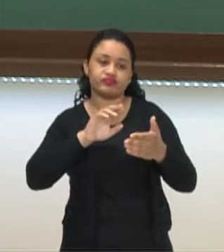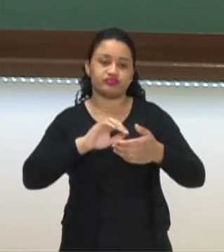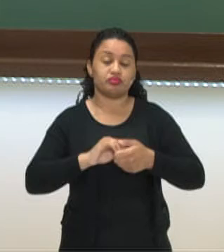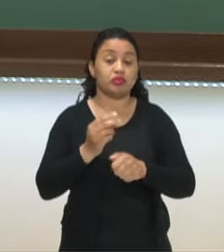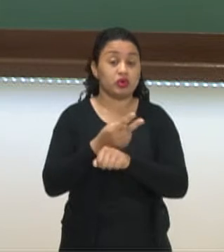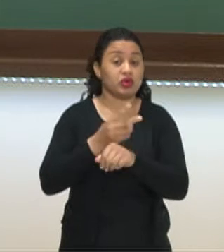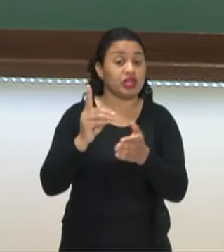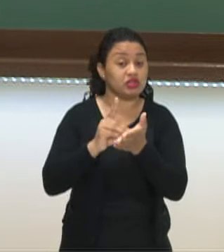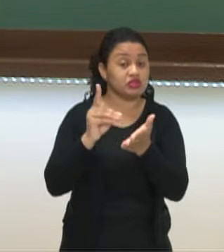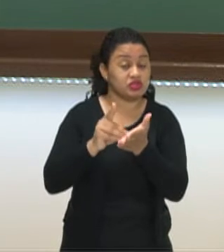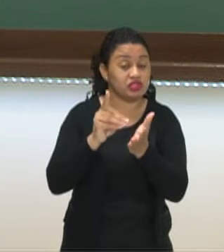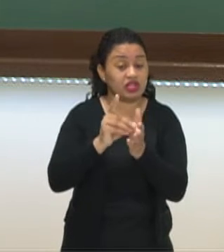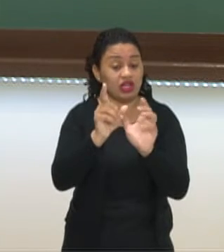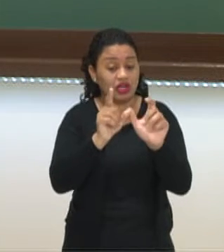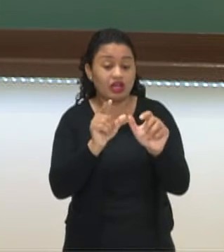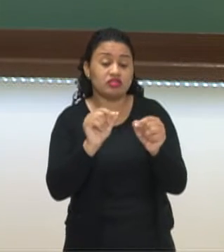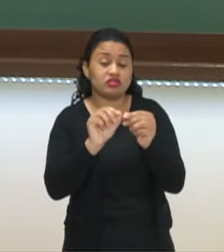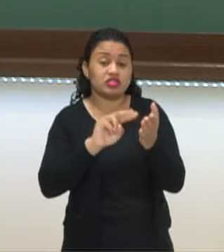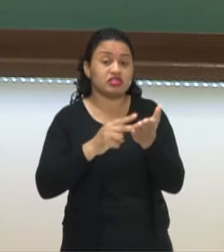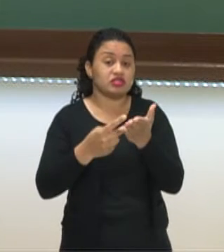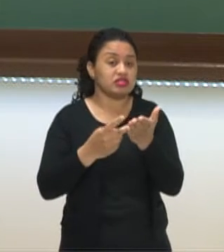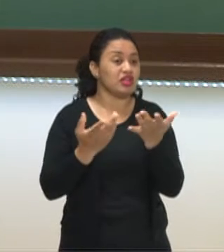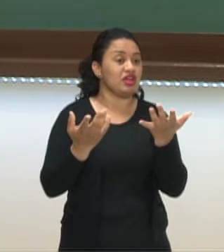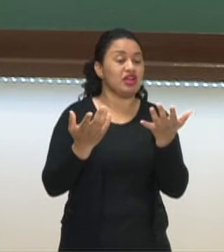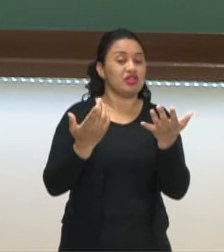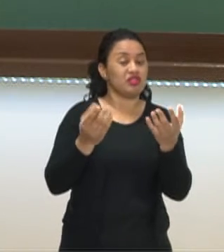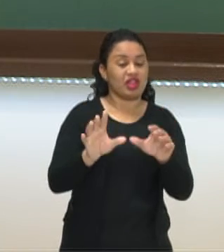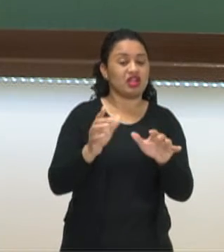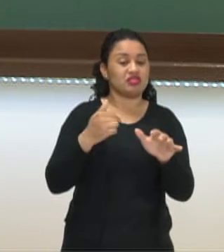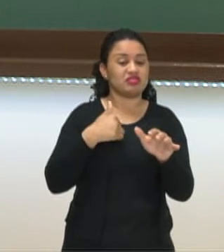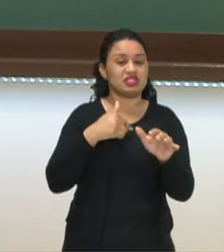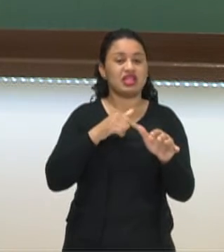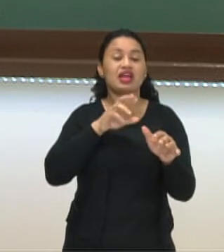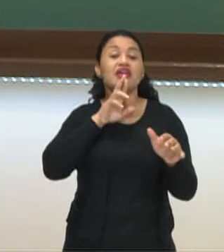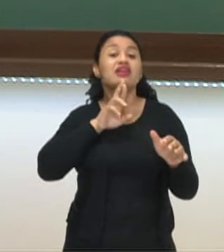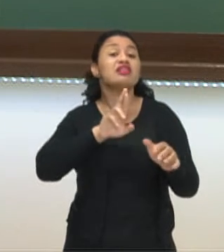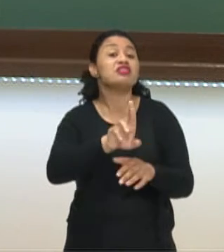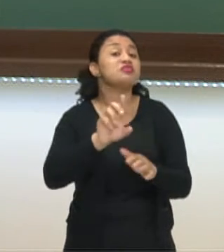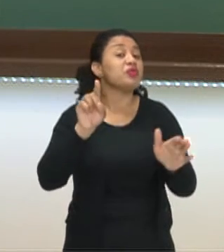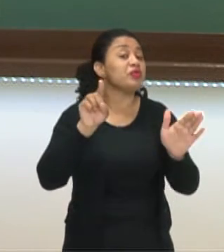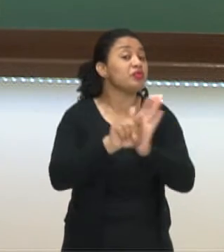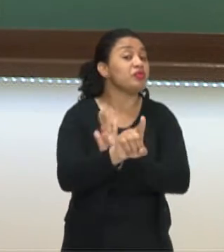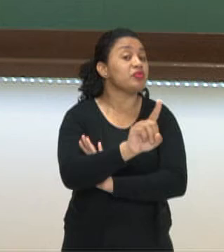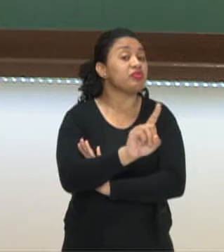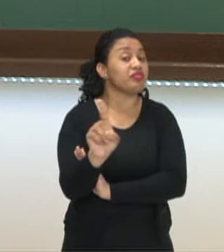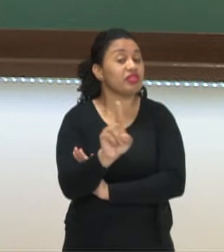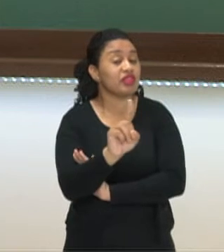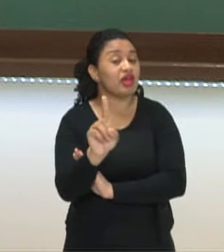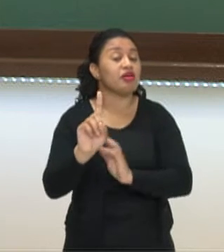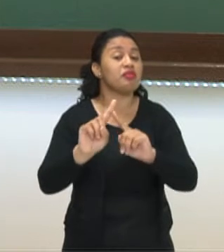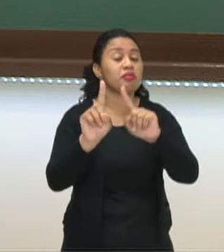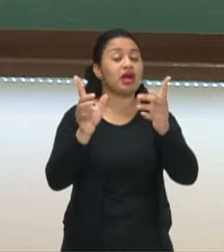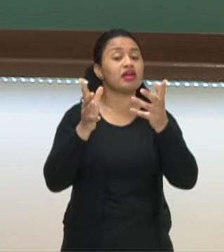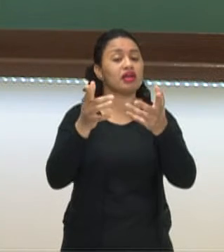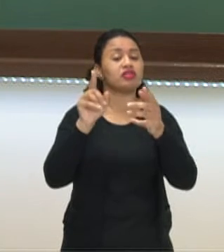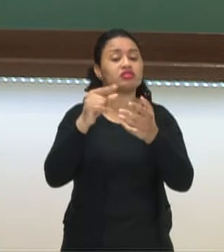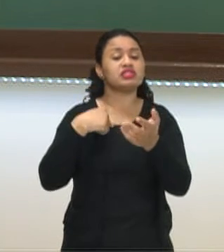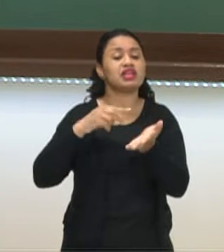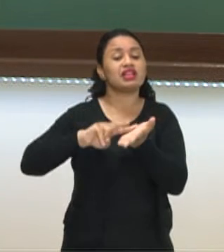Então, atenção. A teacher não quer que você responda as questões. Eu quero que